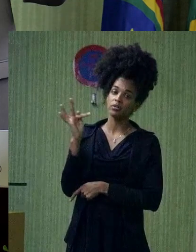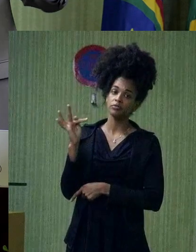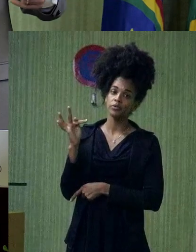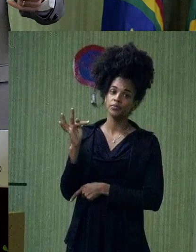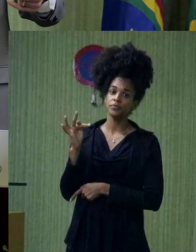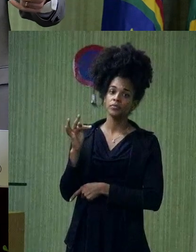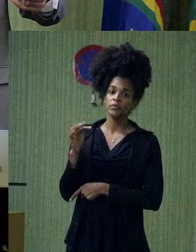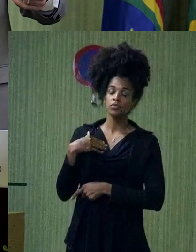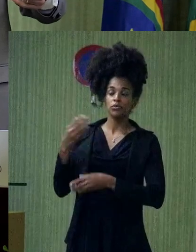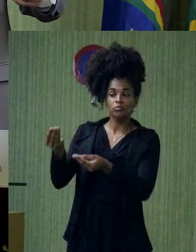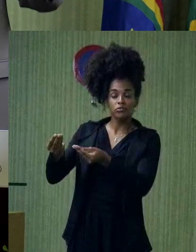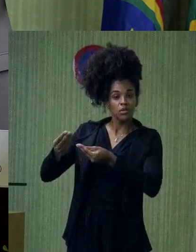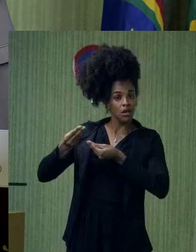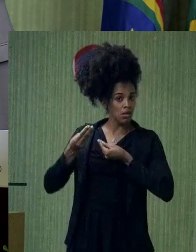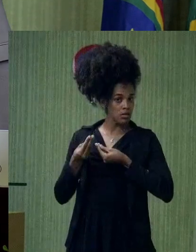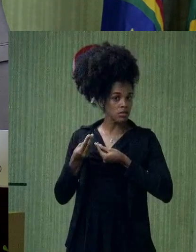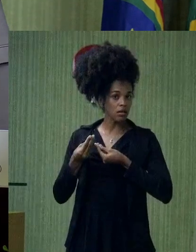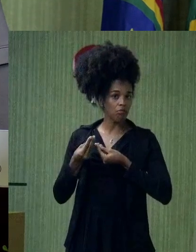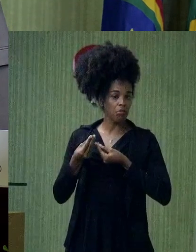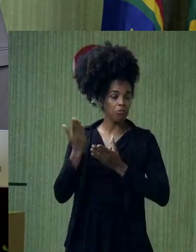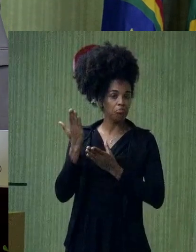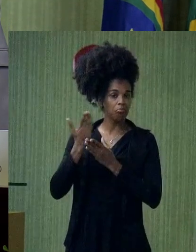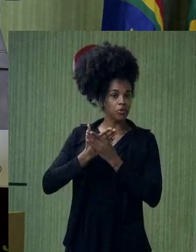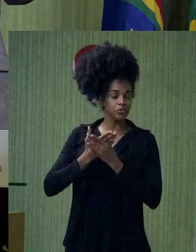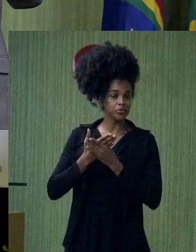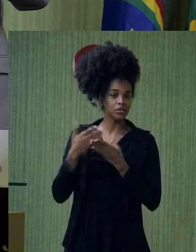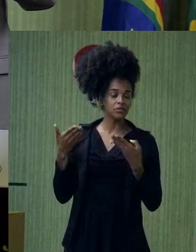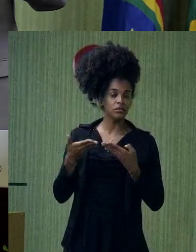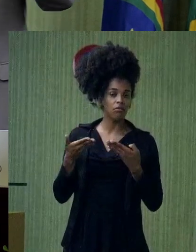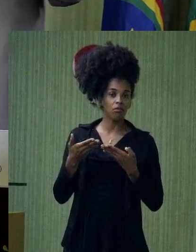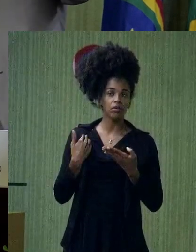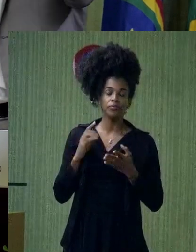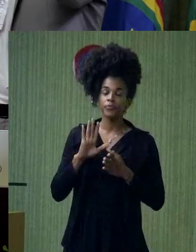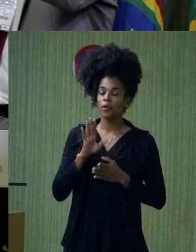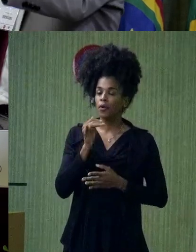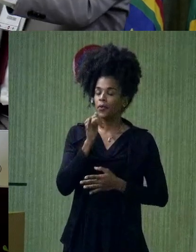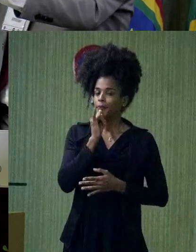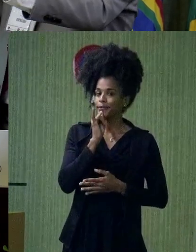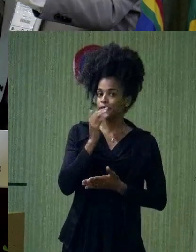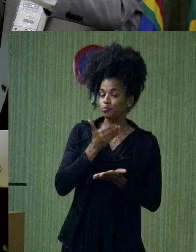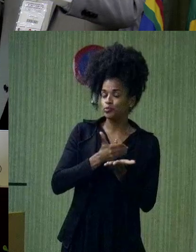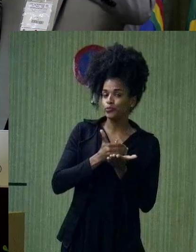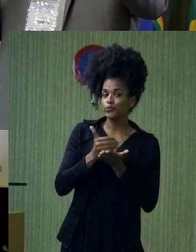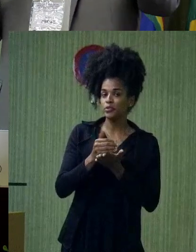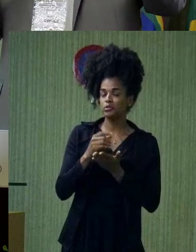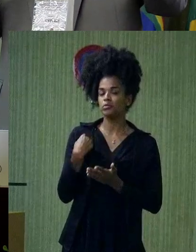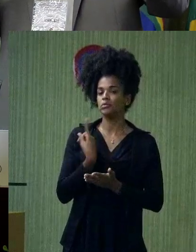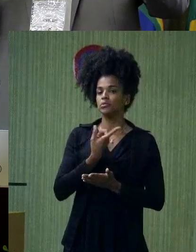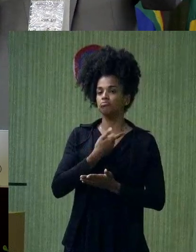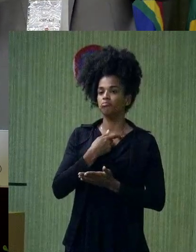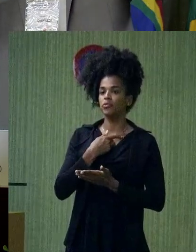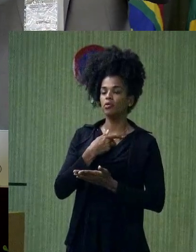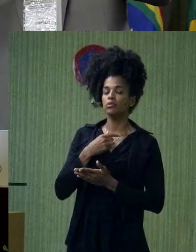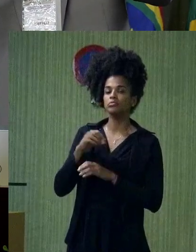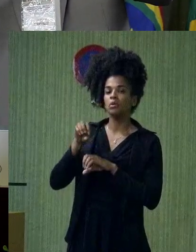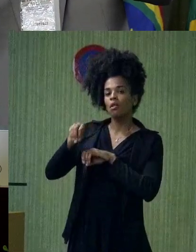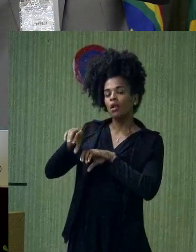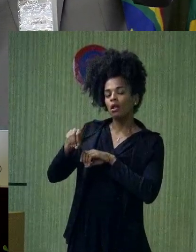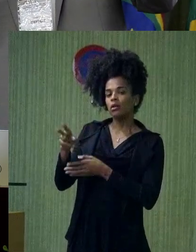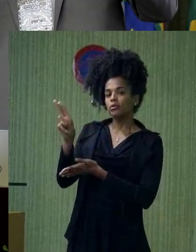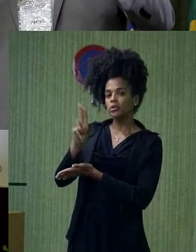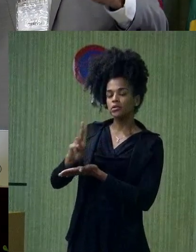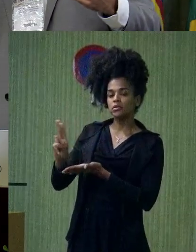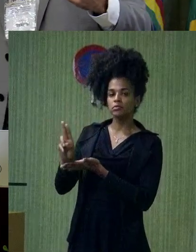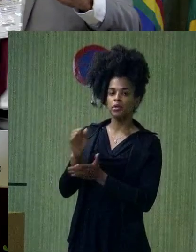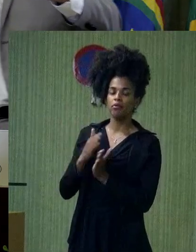educação aqui do Recife e isso até foi mencionado a gente no início Em algumas situações né GCA quando era educação superior mandava pro MPF